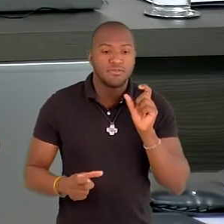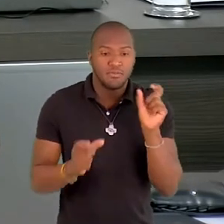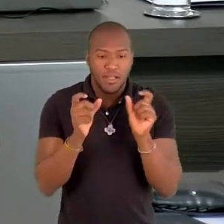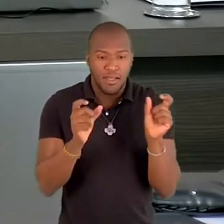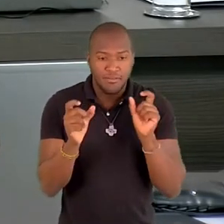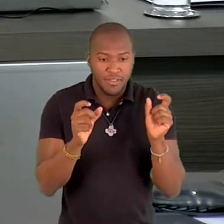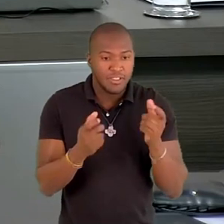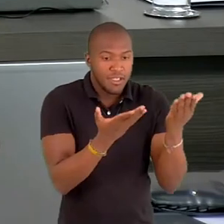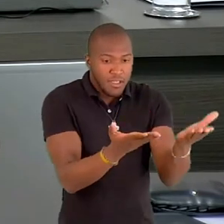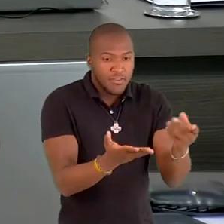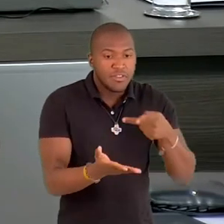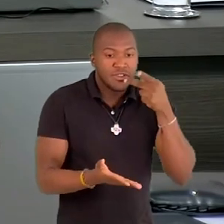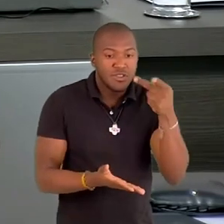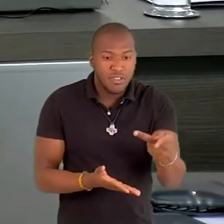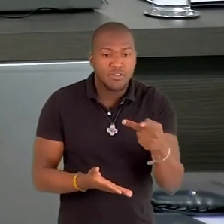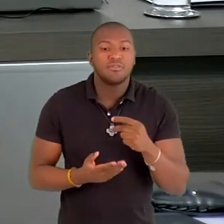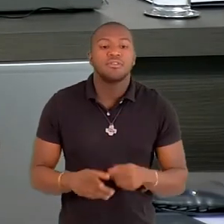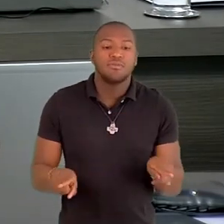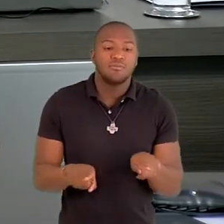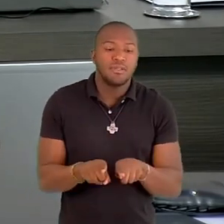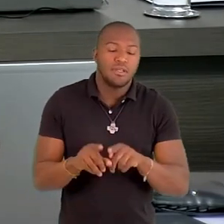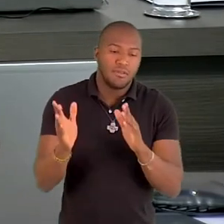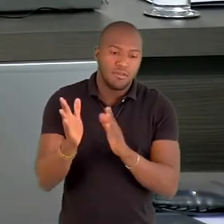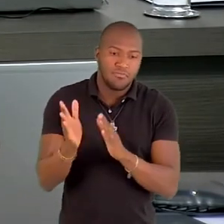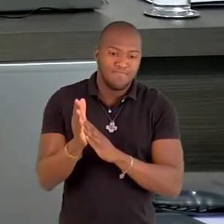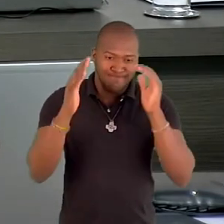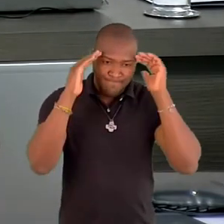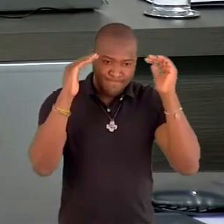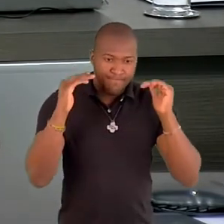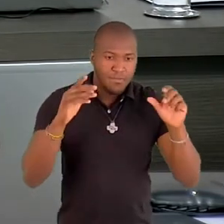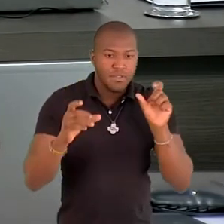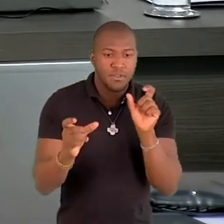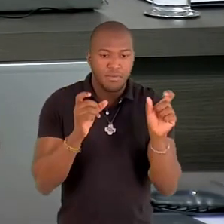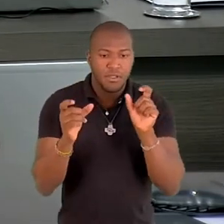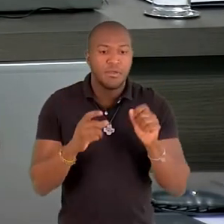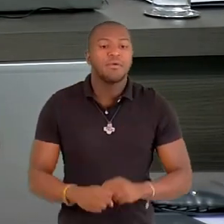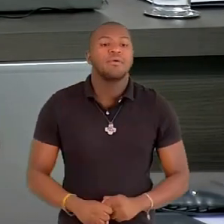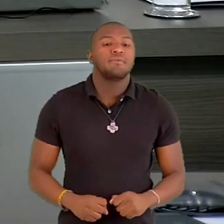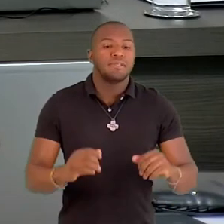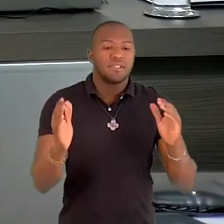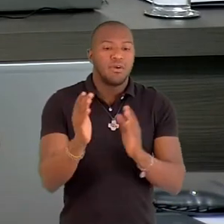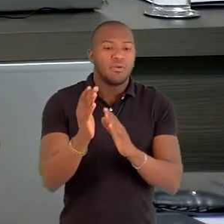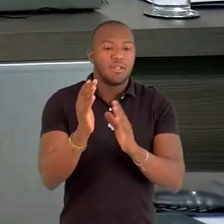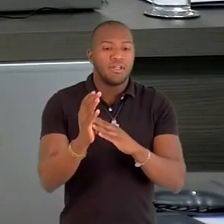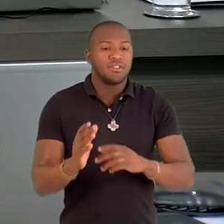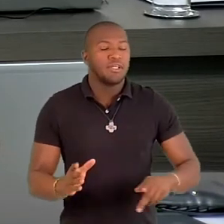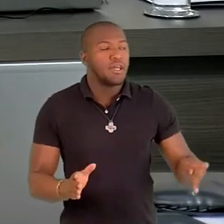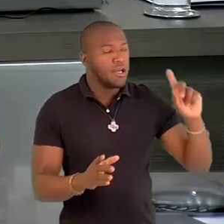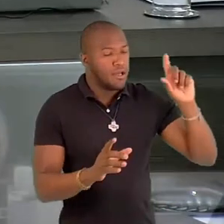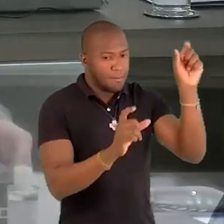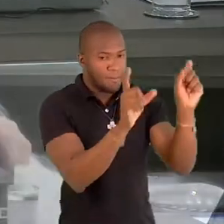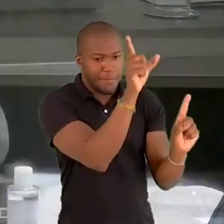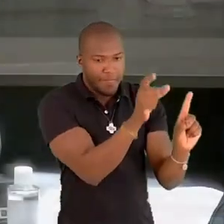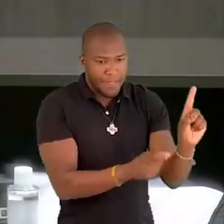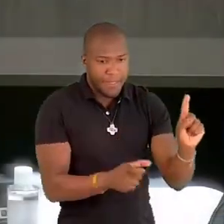de Vossa Excelência e dos conselheiros que me antecederam, no sentido de prestar homenagem e solidariedade à ministra Carmen Lúcia.